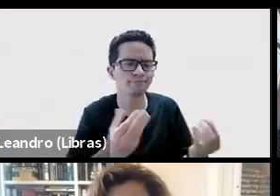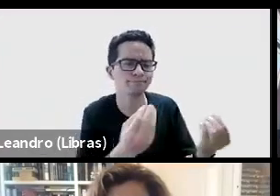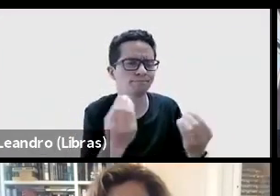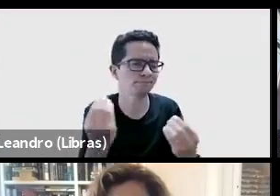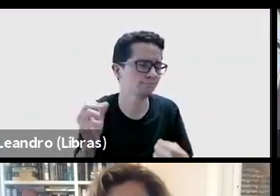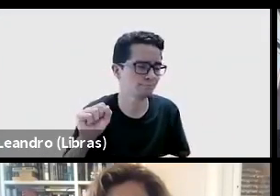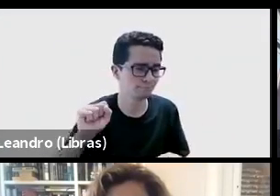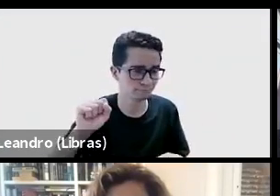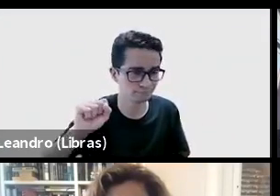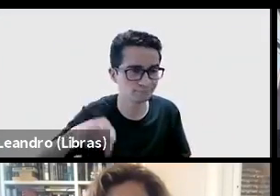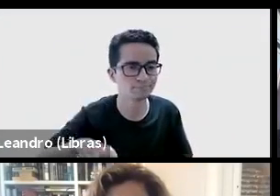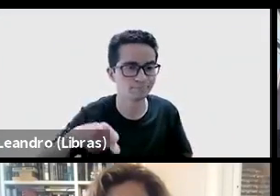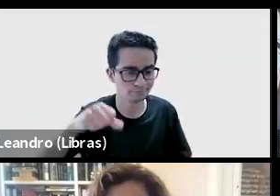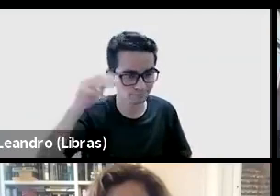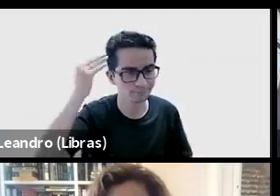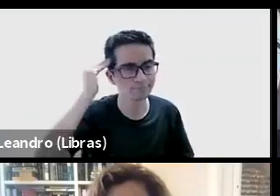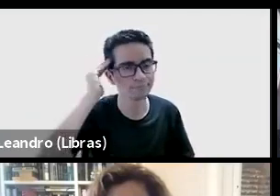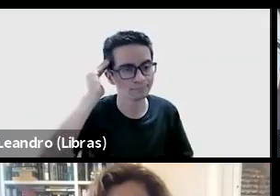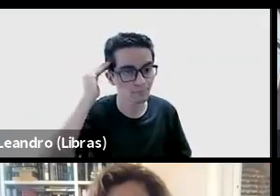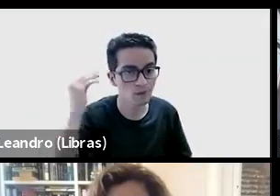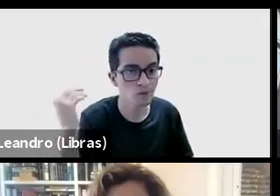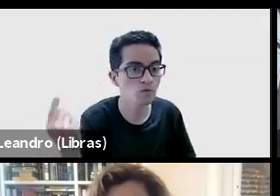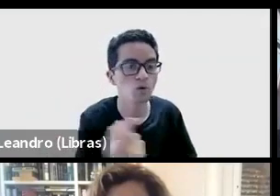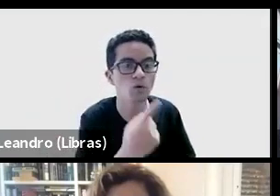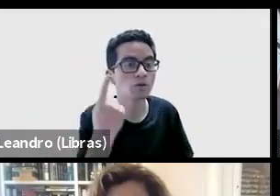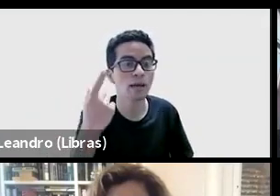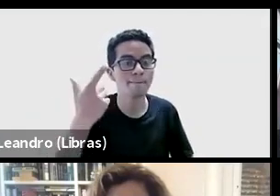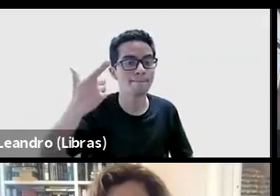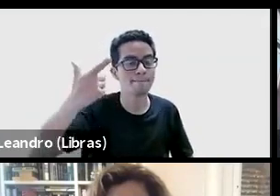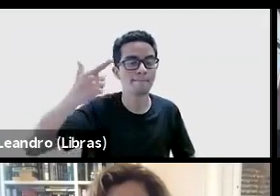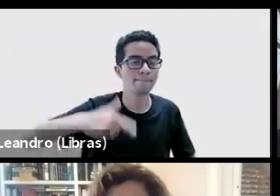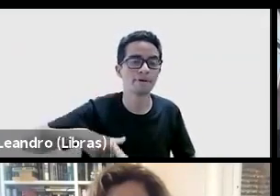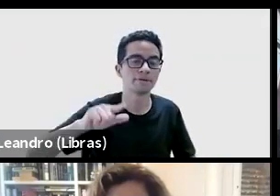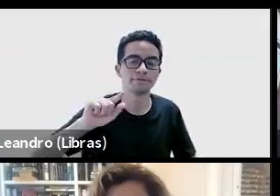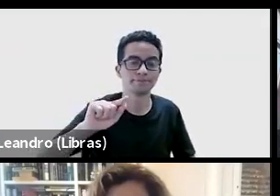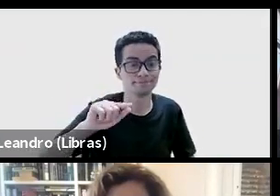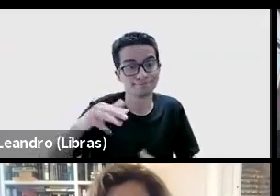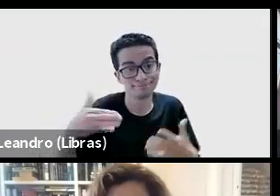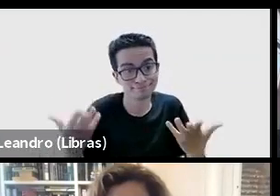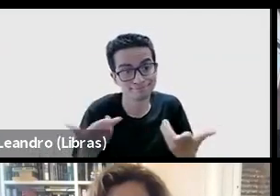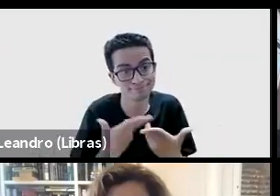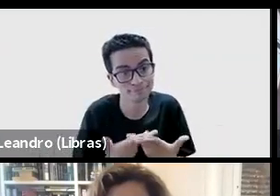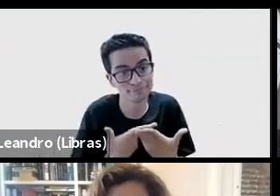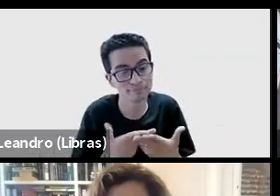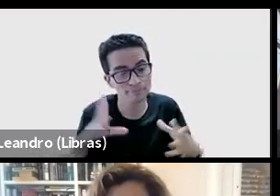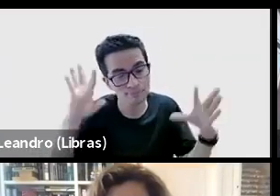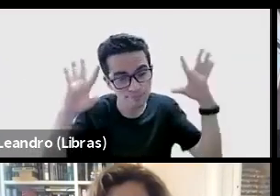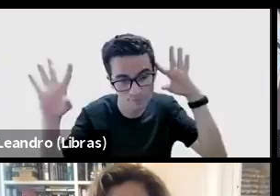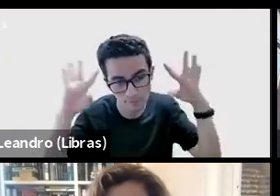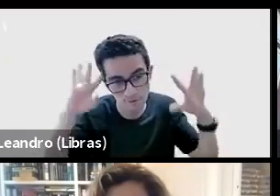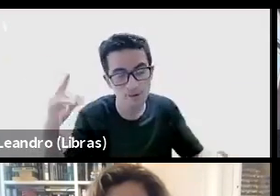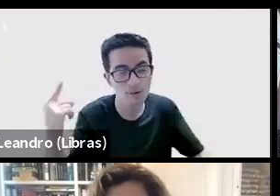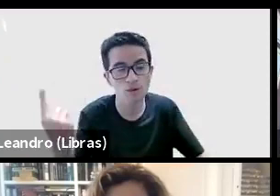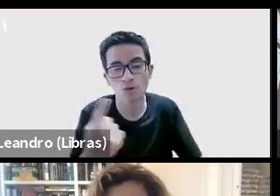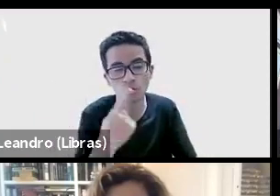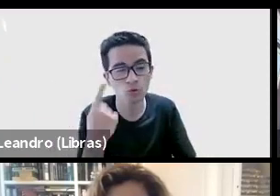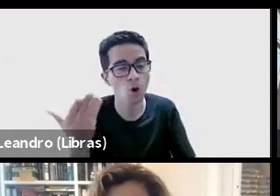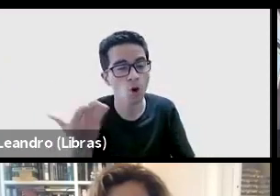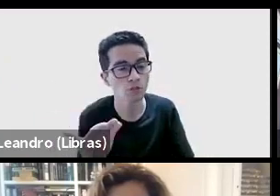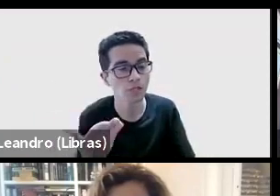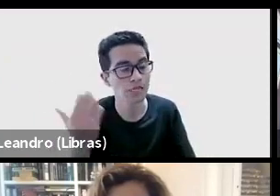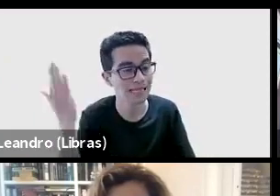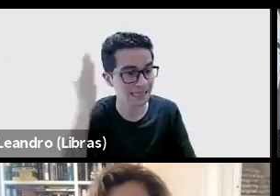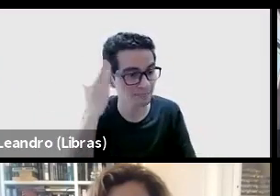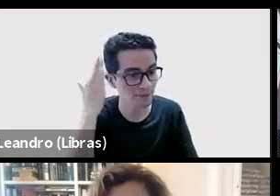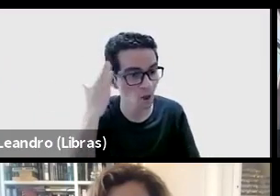né? Então, isso é o que eu tenho feito mais. E, enfim, né, essa reflexão que a gente vai fazer hoje é um pouco uma outra